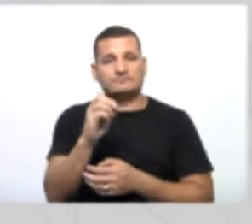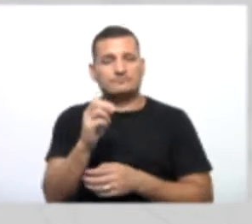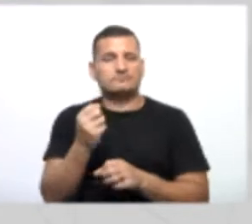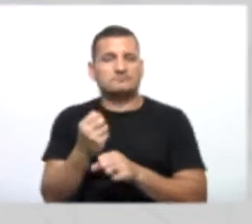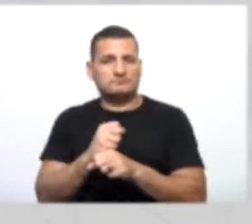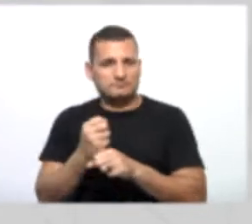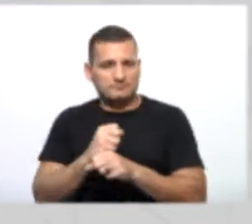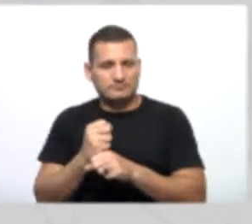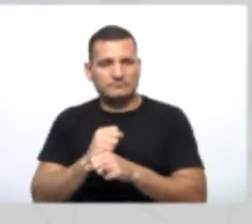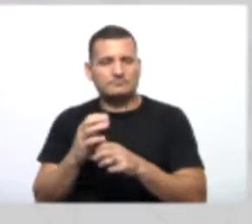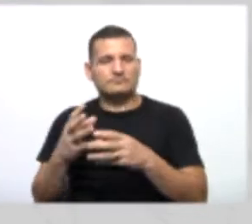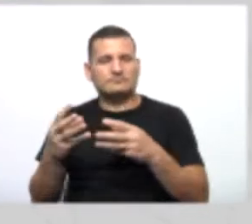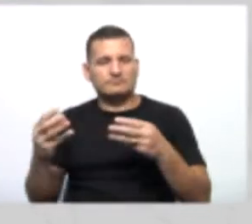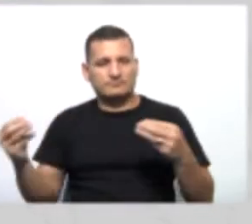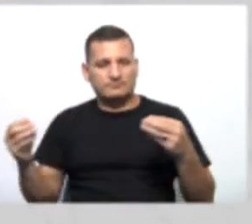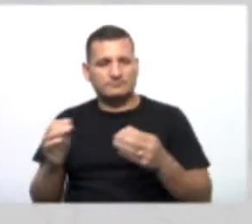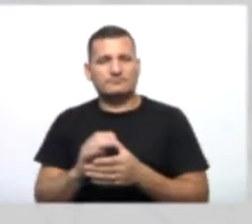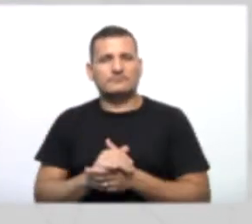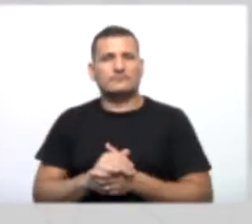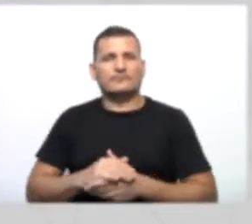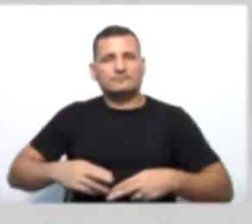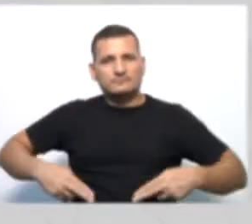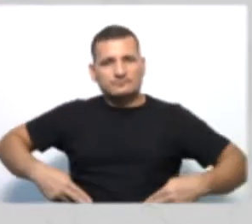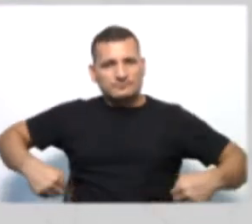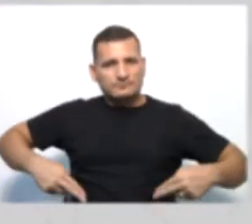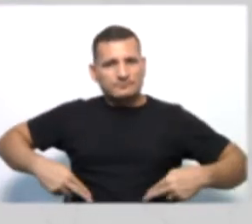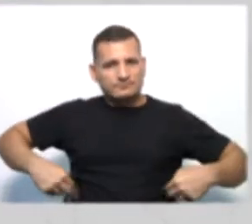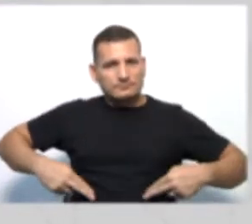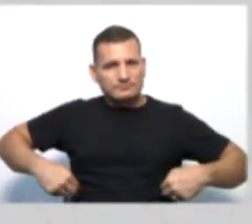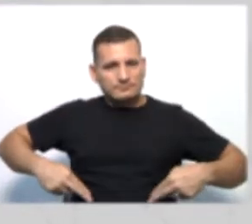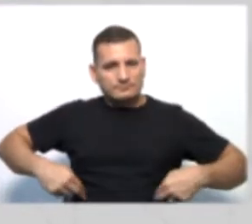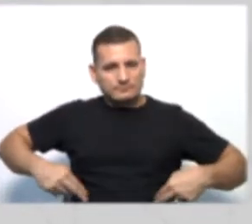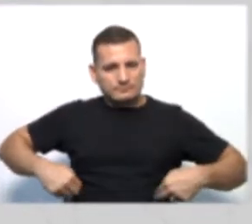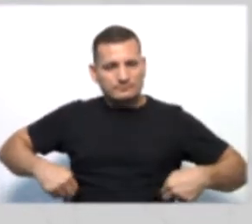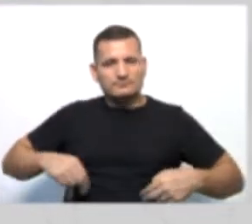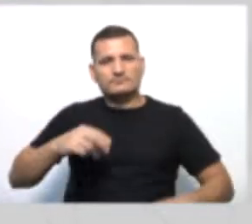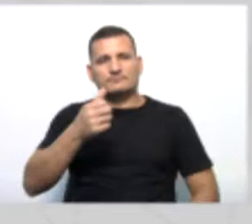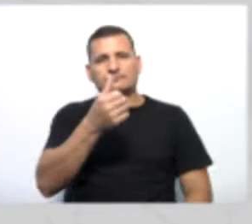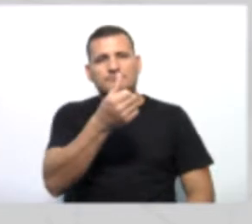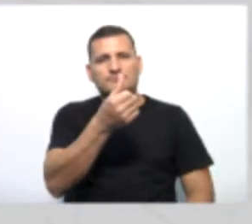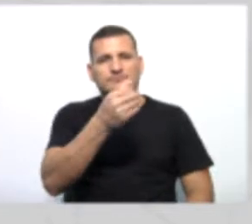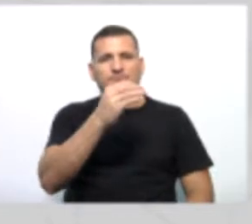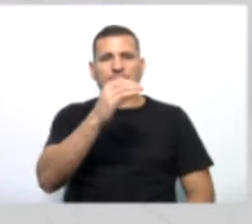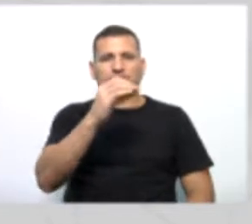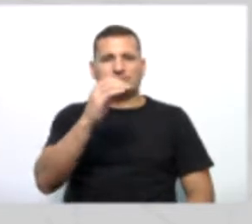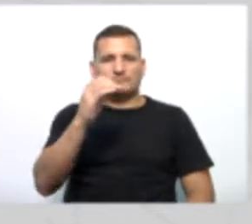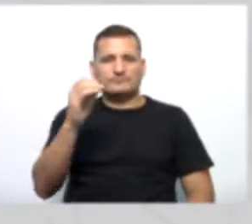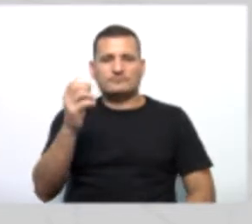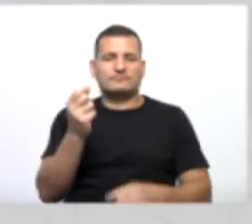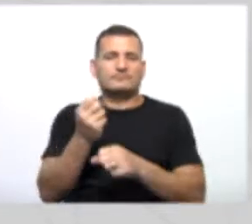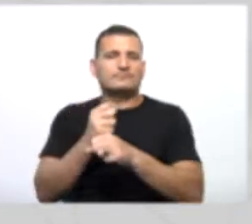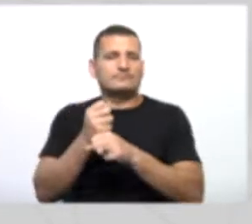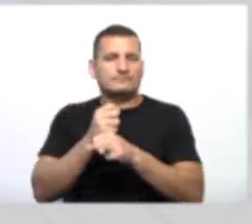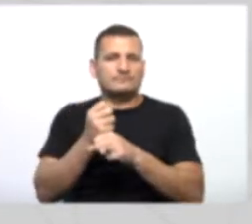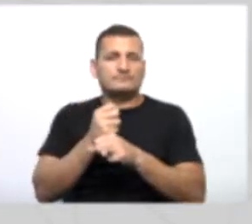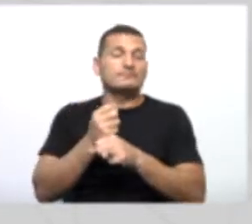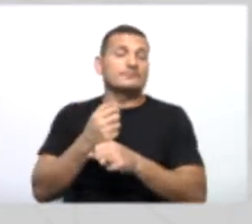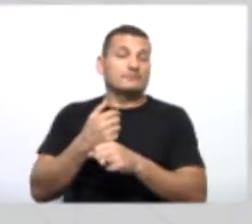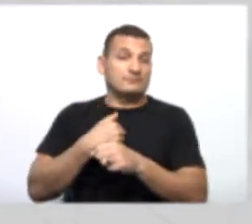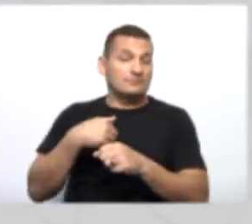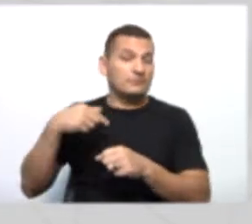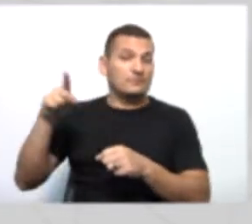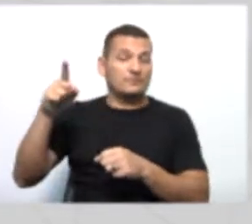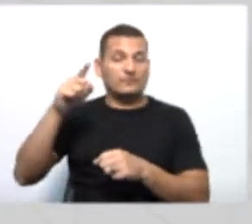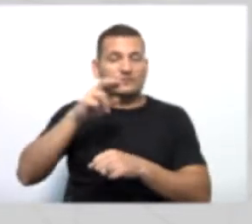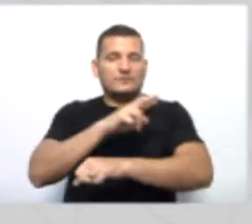anos, olha só. Fralda descartável, 600 anos. Que absurdo isso, hein? Quando eu fui daqui para Rio Branco de bicicleta,